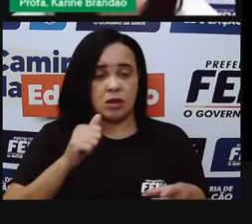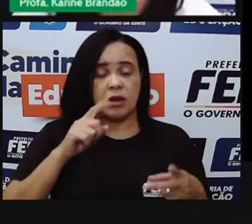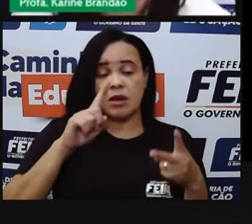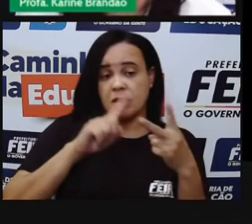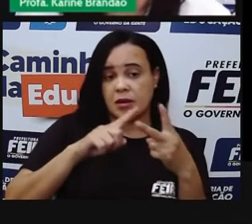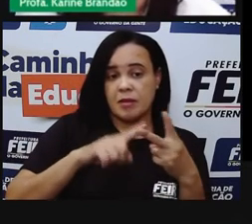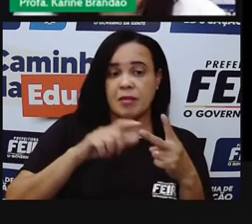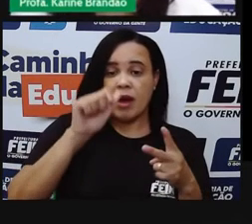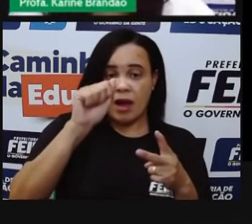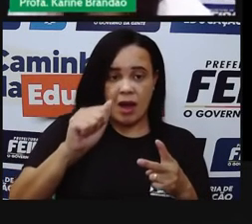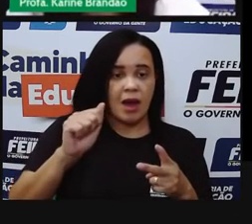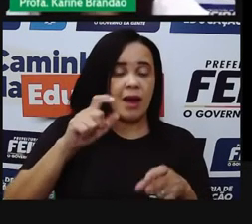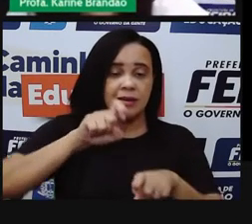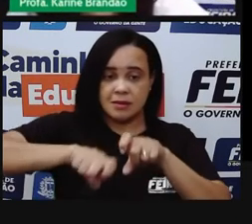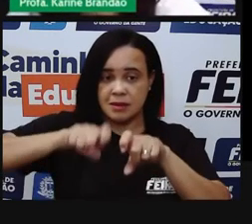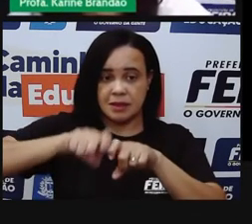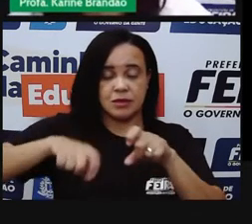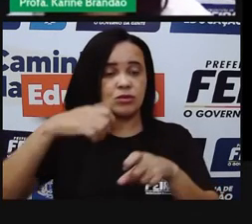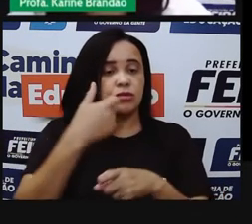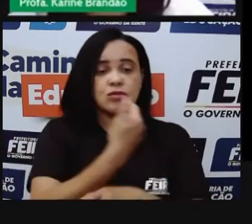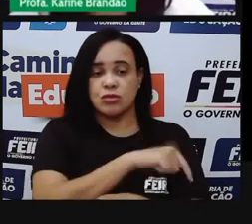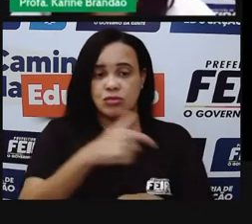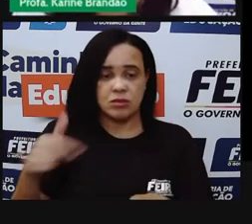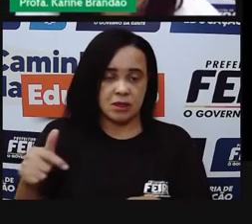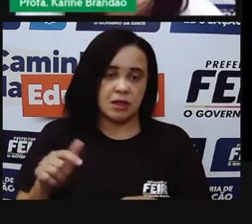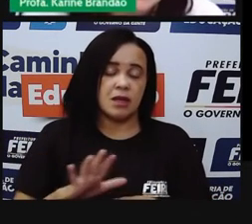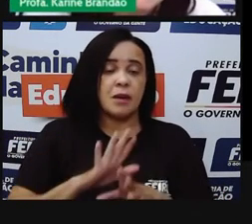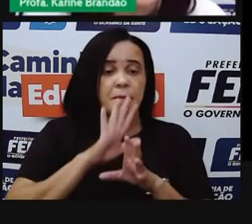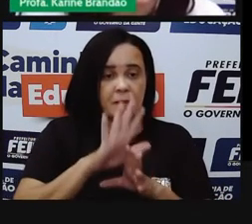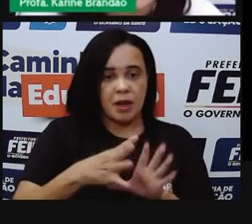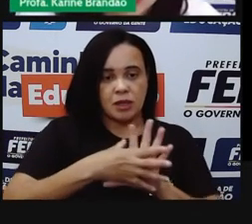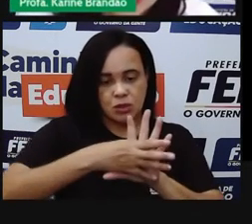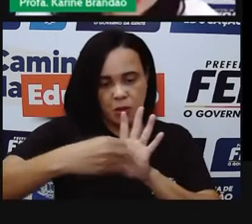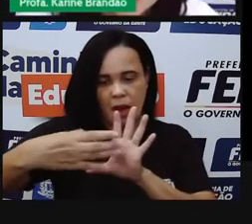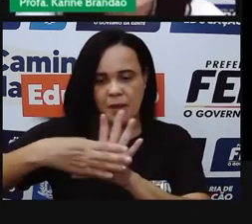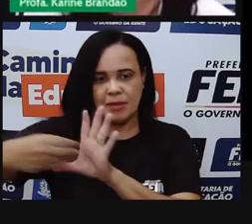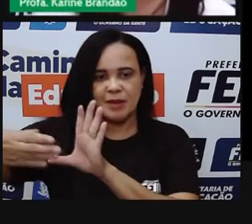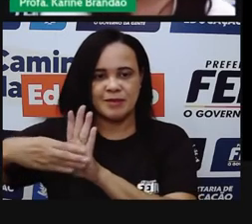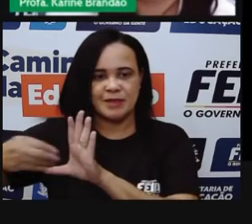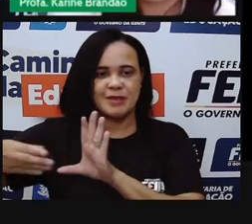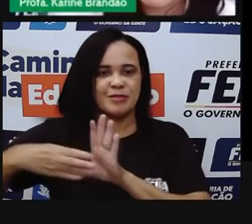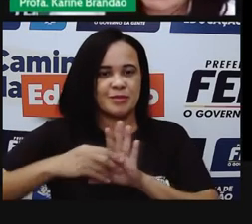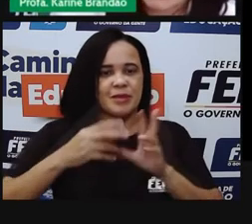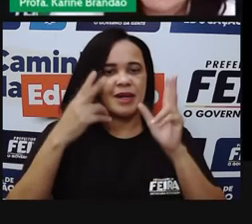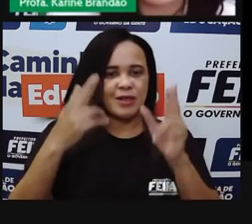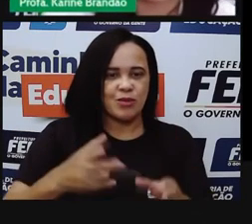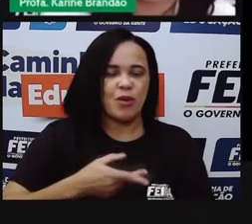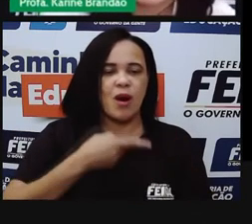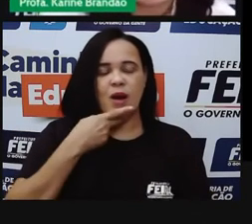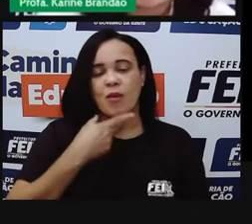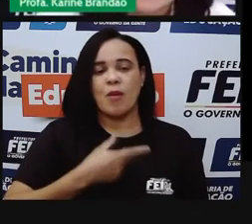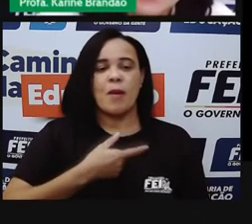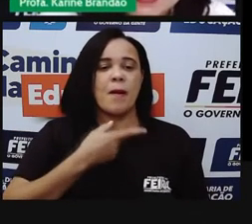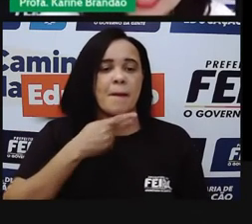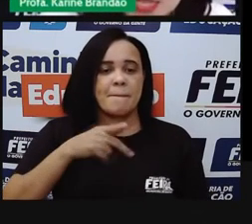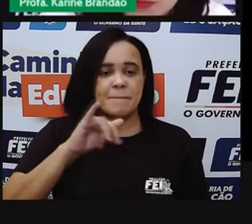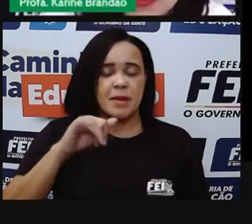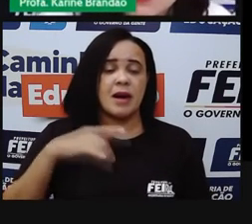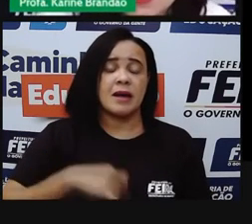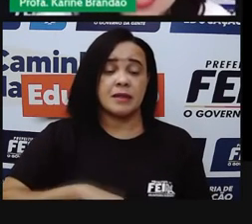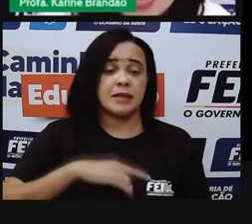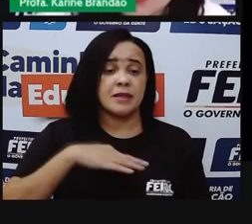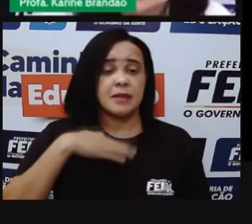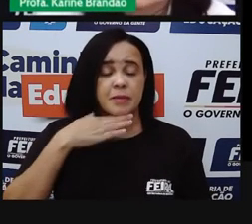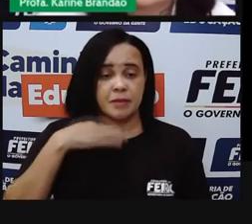desses gametas, que vai gerar o quê? Indivíduos idênticos aos pais, clones. E na sexuada vai gerar